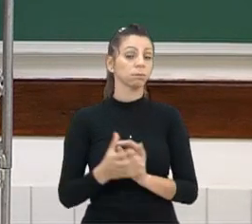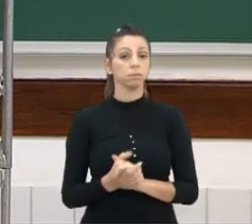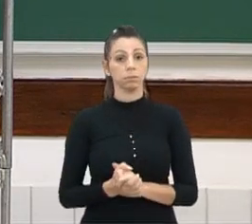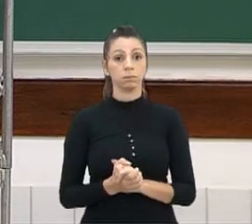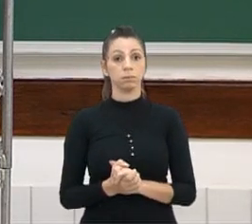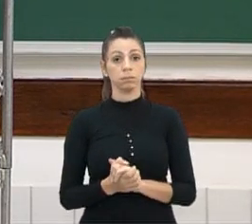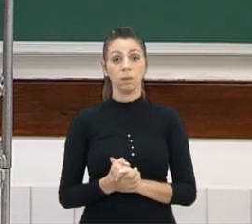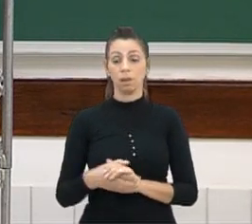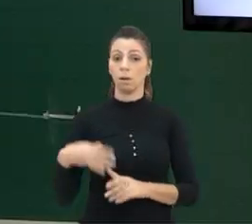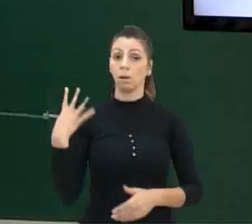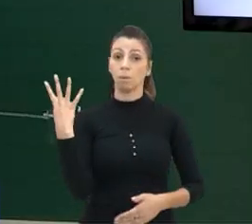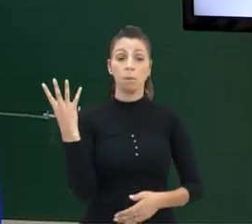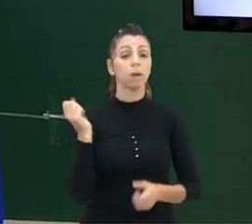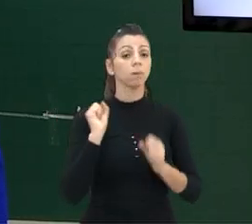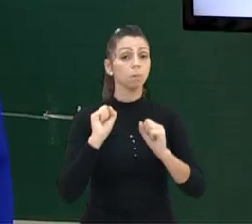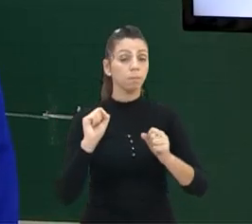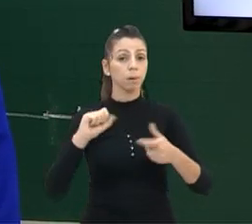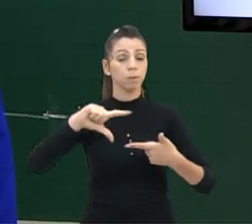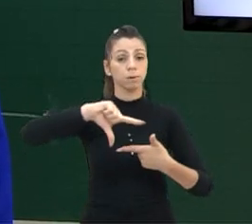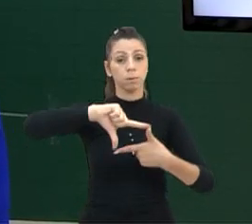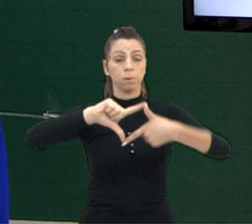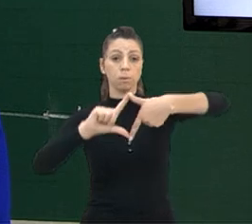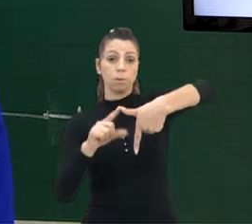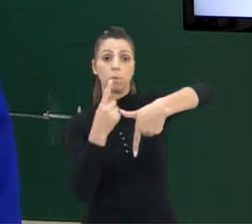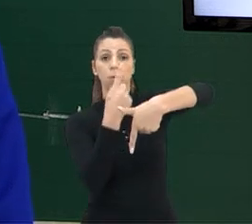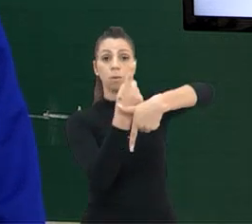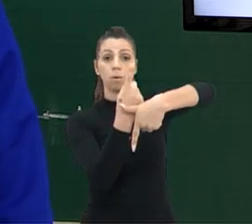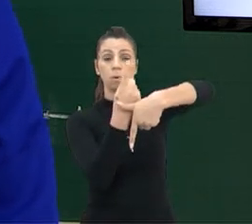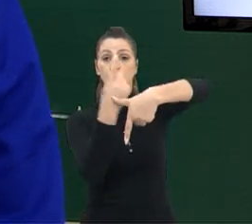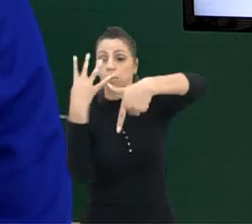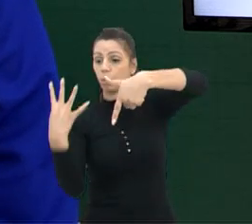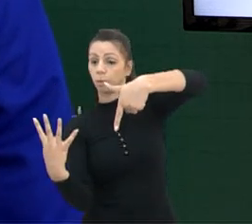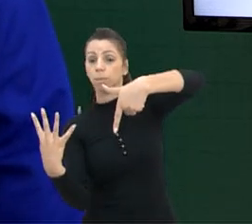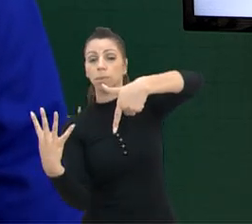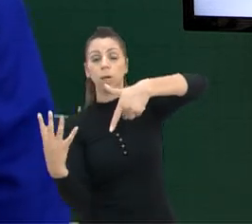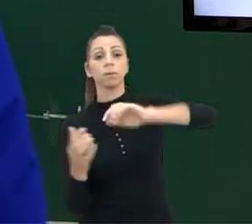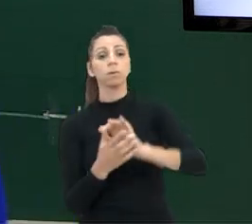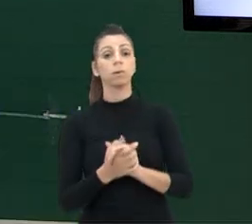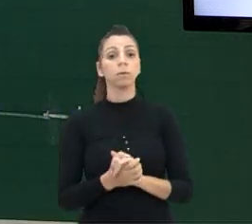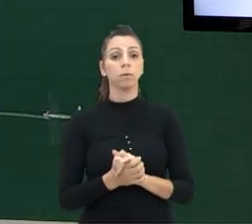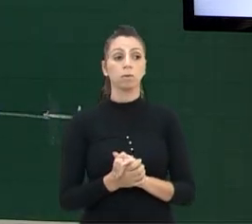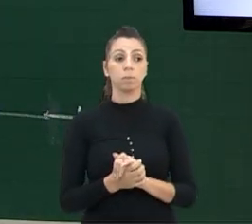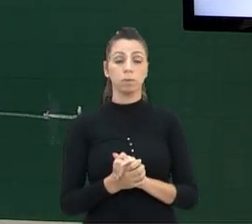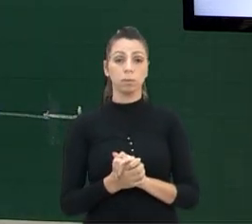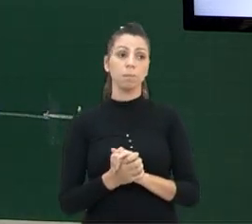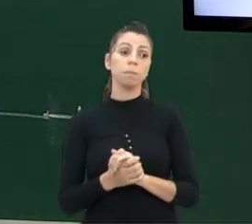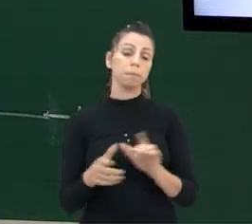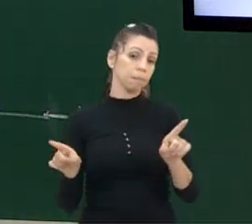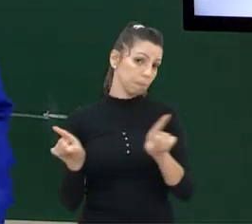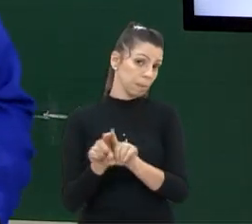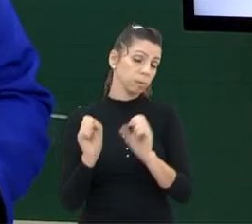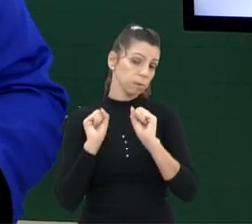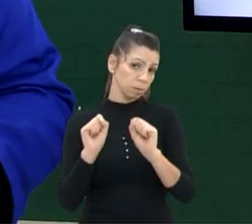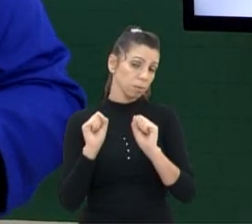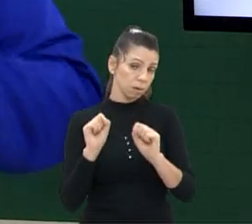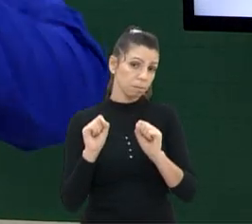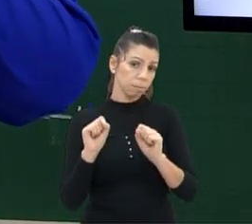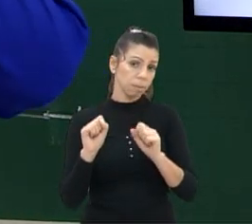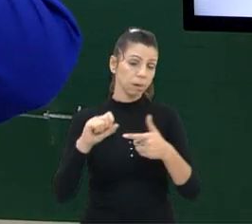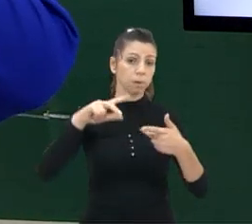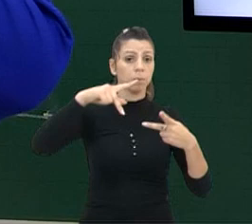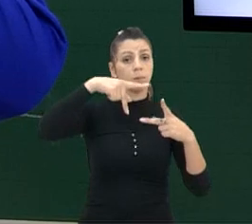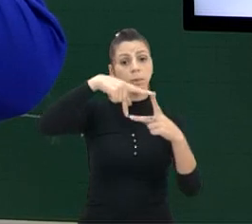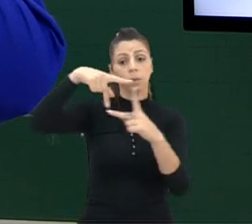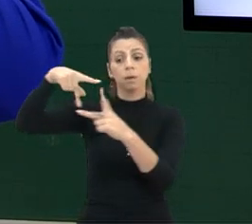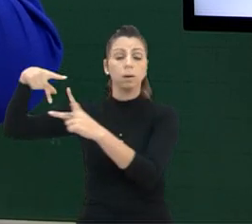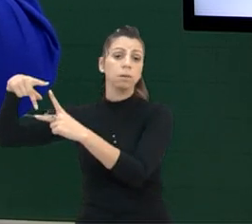Bom, o 4 poderia ser um retângulo de 1 por 4, ou eu poderia representar de que forma? Usando um quadradinho. Como assim um